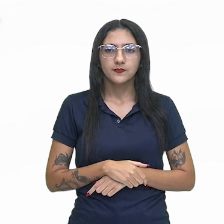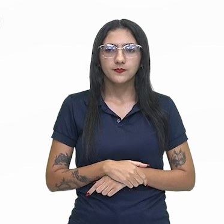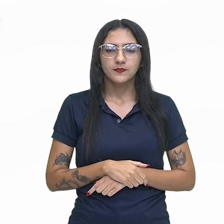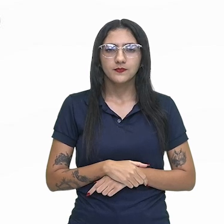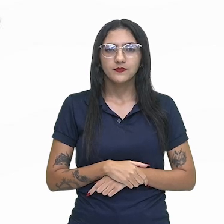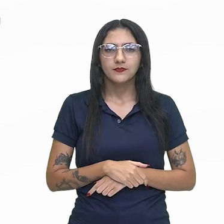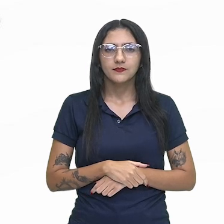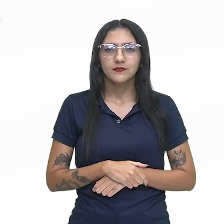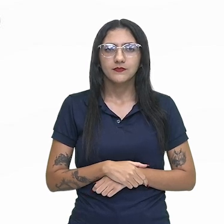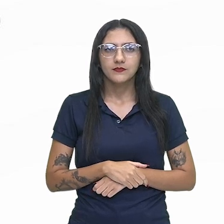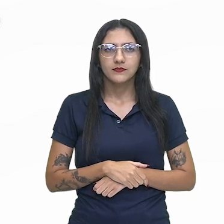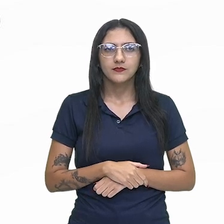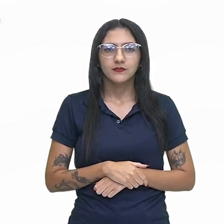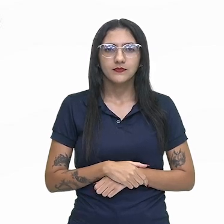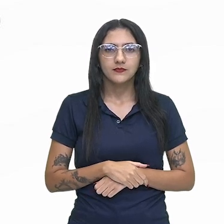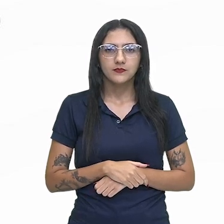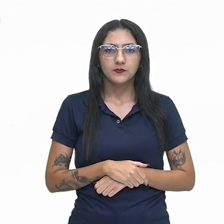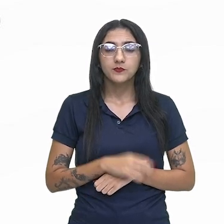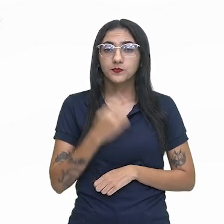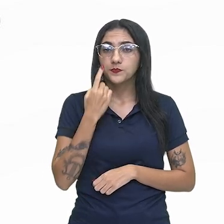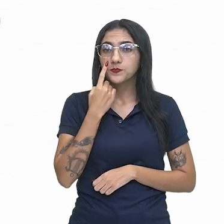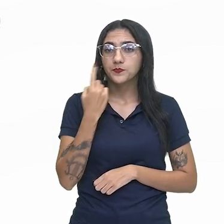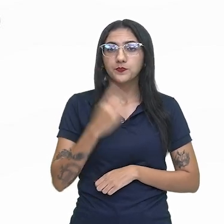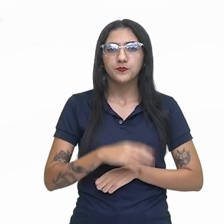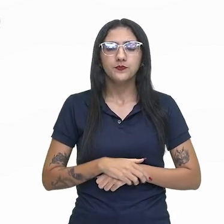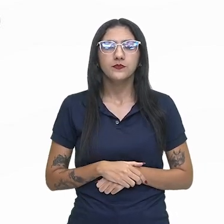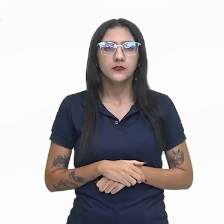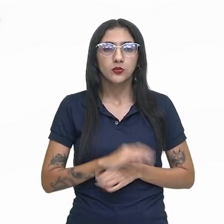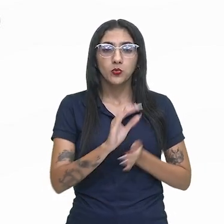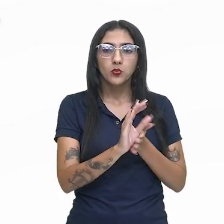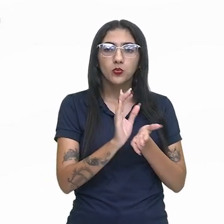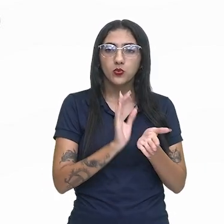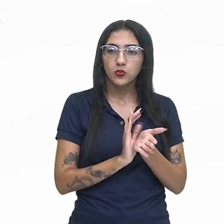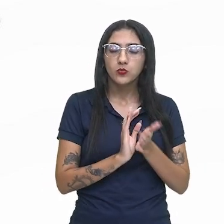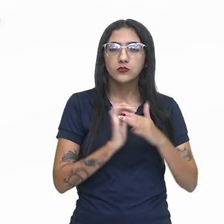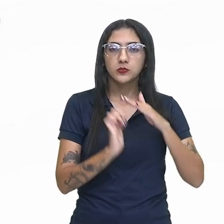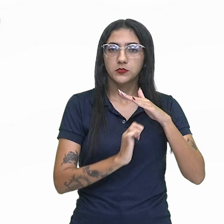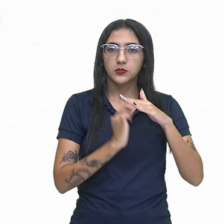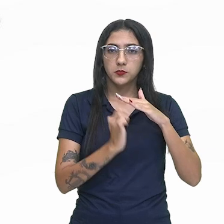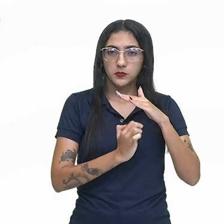Nós temos aí, ó, o lucro de uma empresa